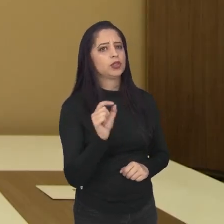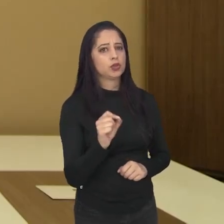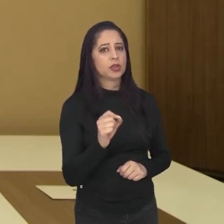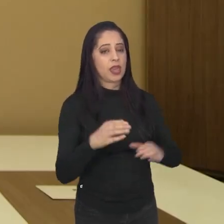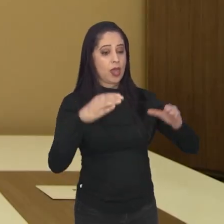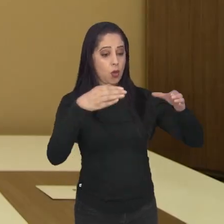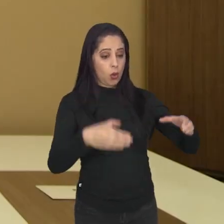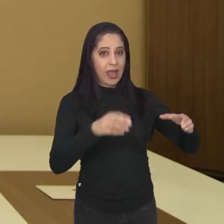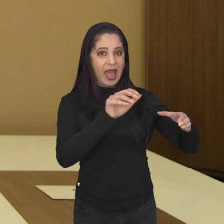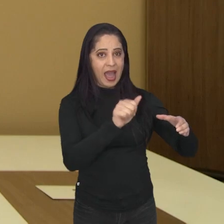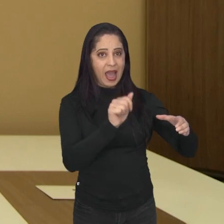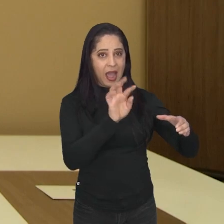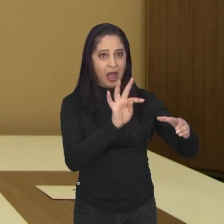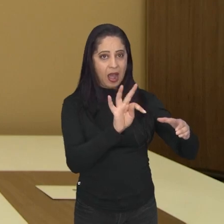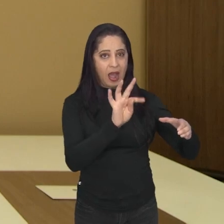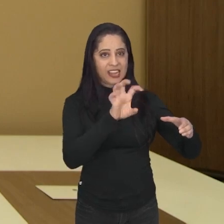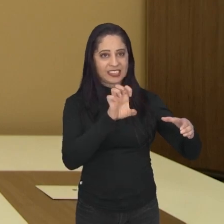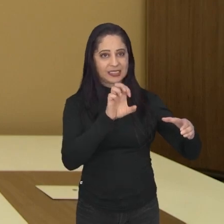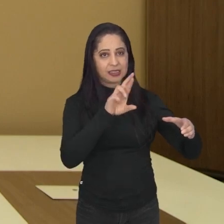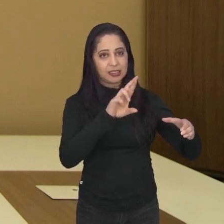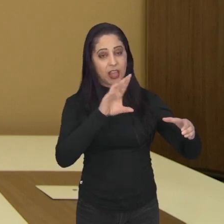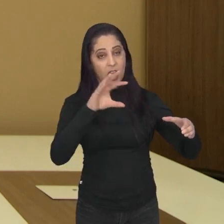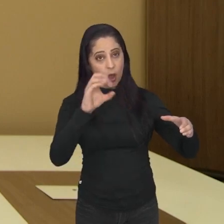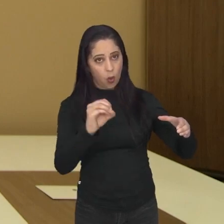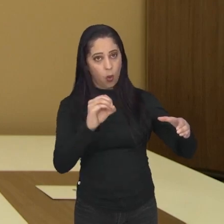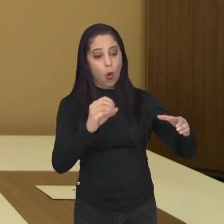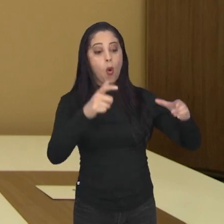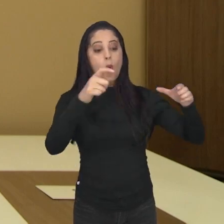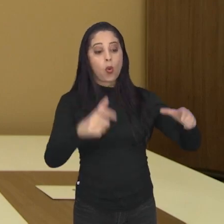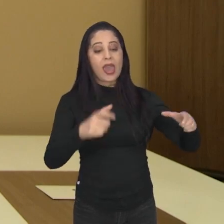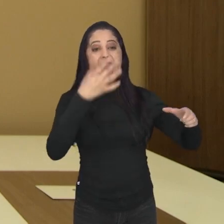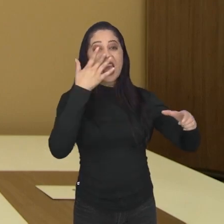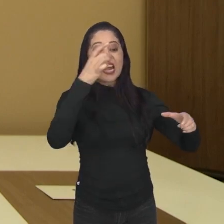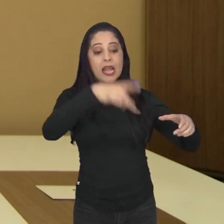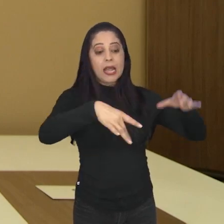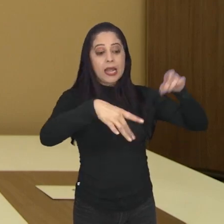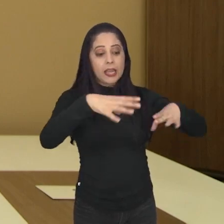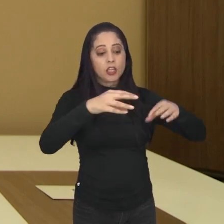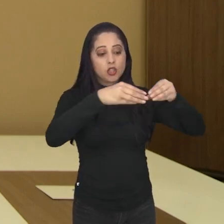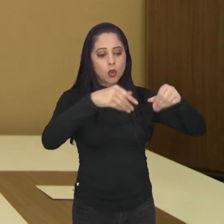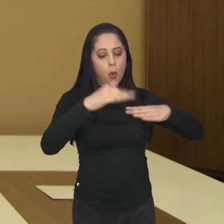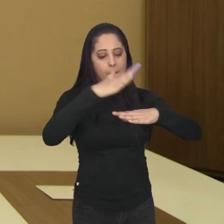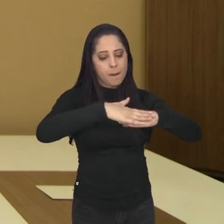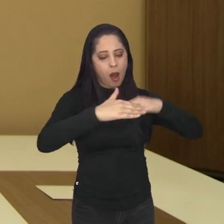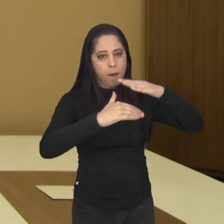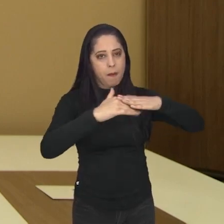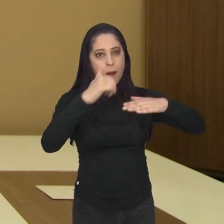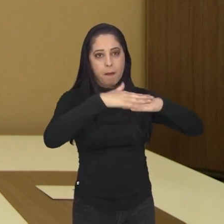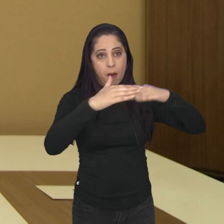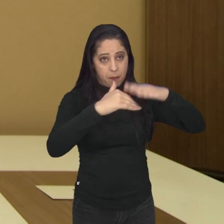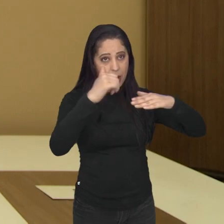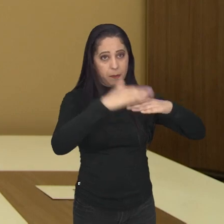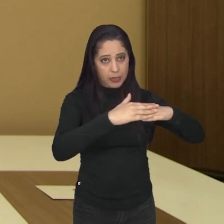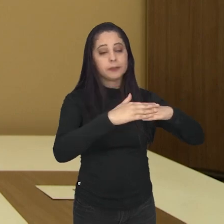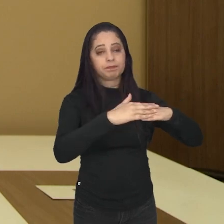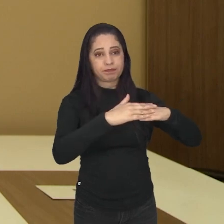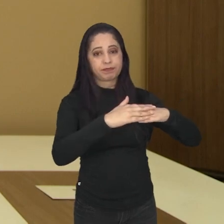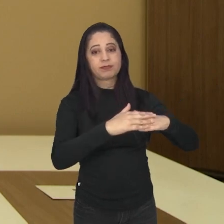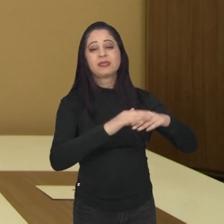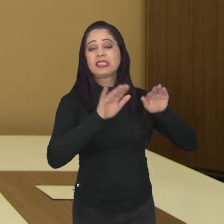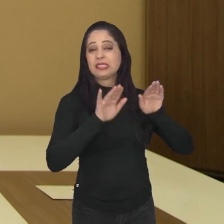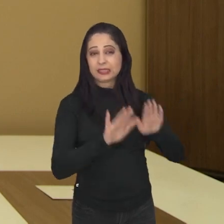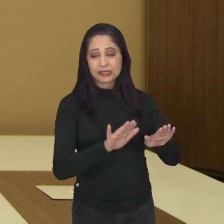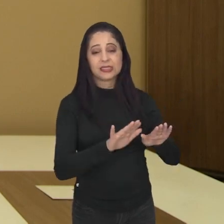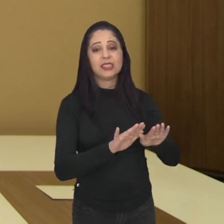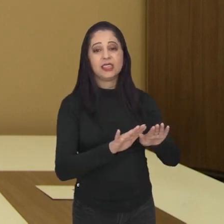falarmos que o Aterro Ele deveria ser destinação final apenas para o rejeito que é aquela parcela do resíduo que